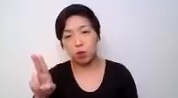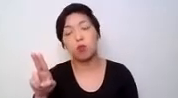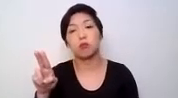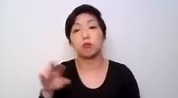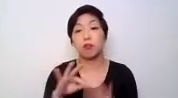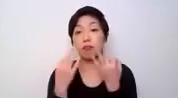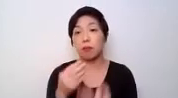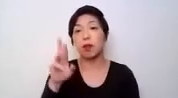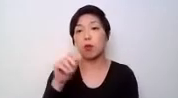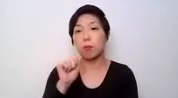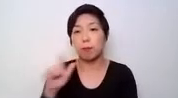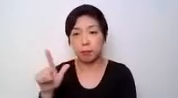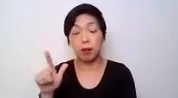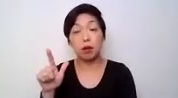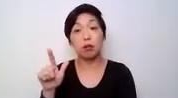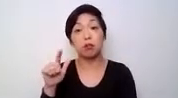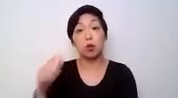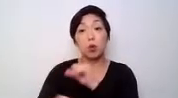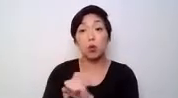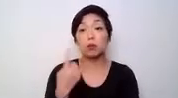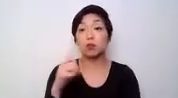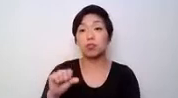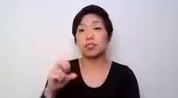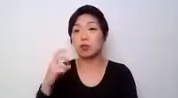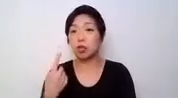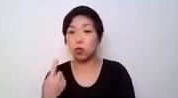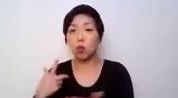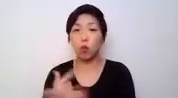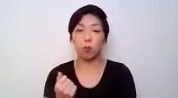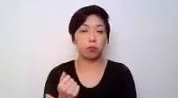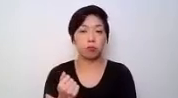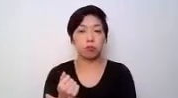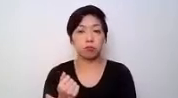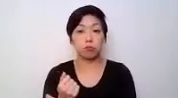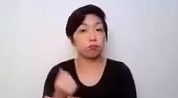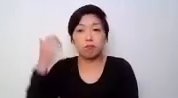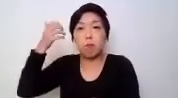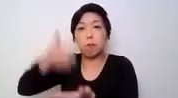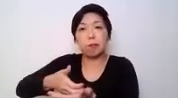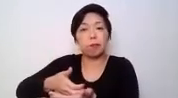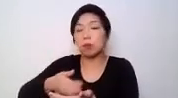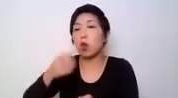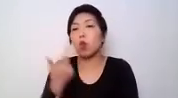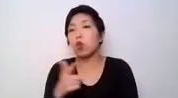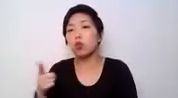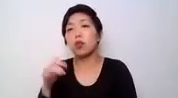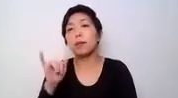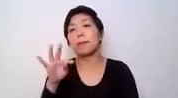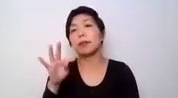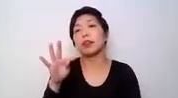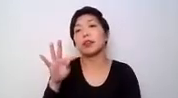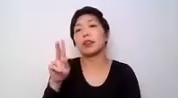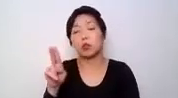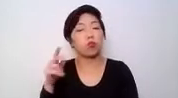pago em uma única vez e não se tem taxas para mantenimento desse terreno não existe um IPTU do cemitério não